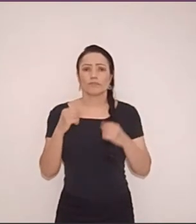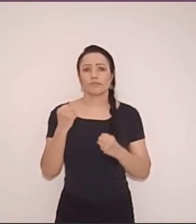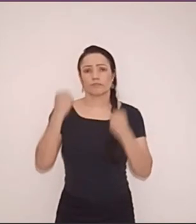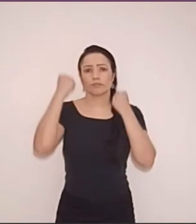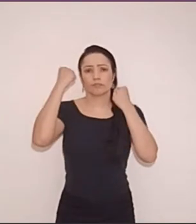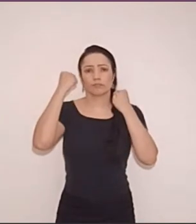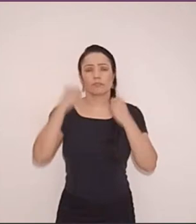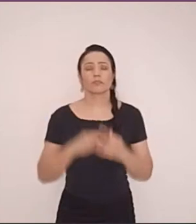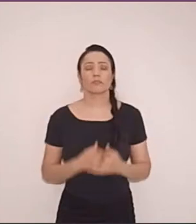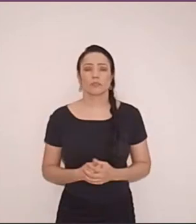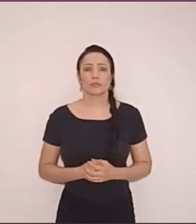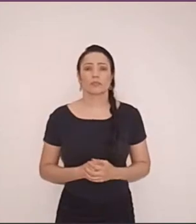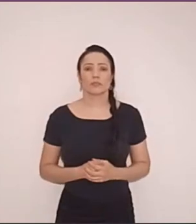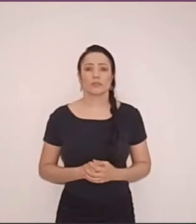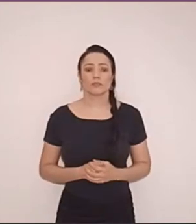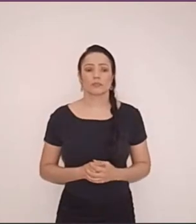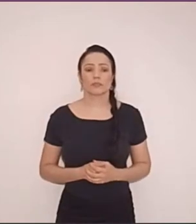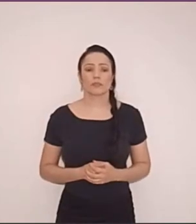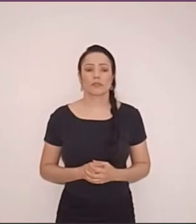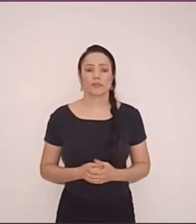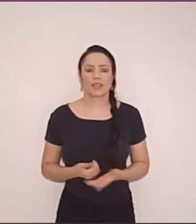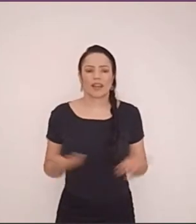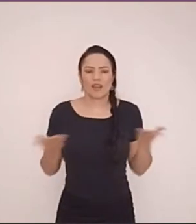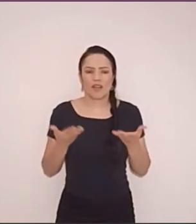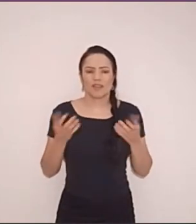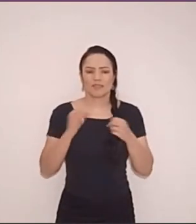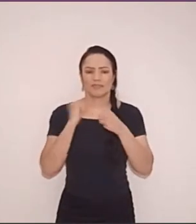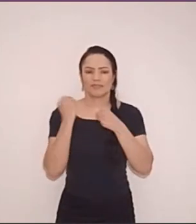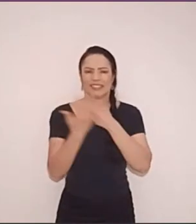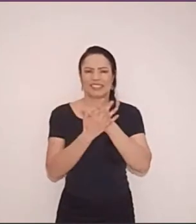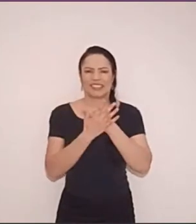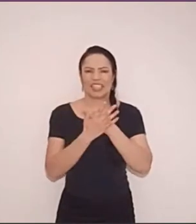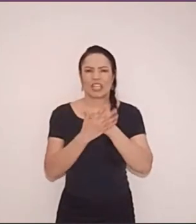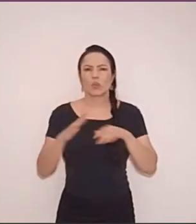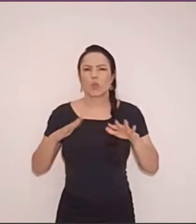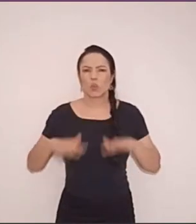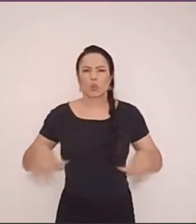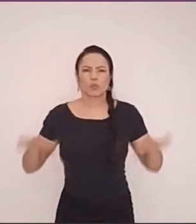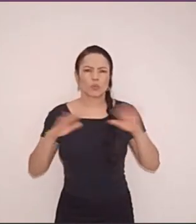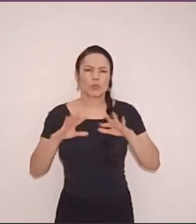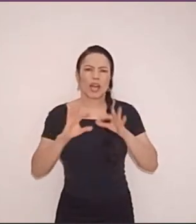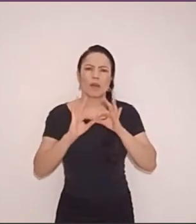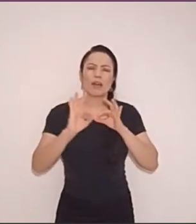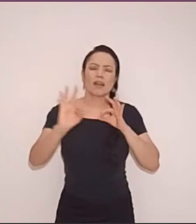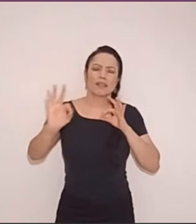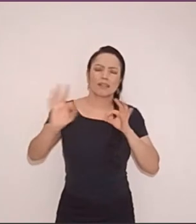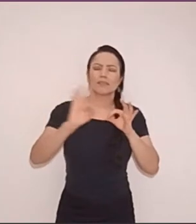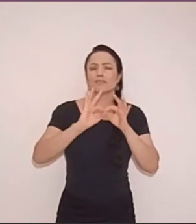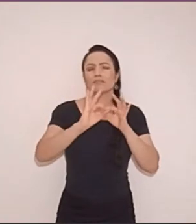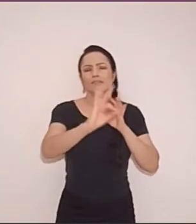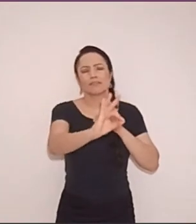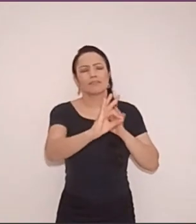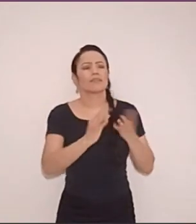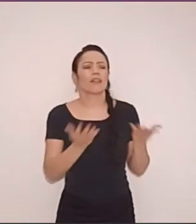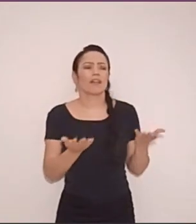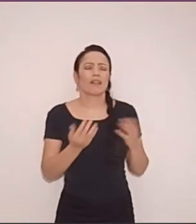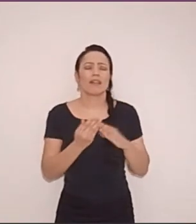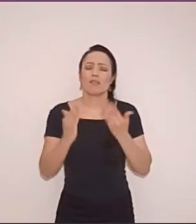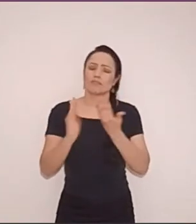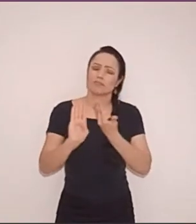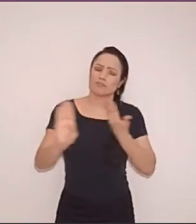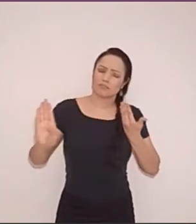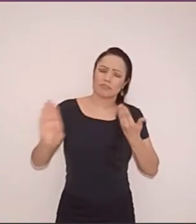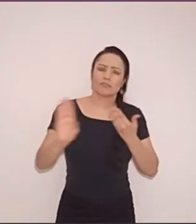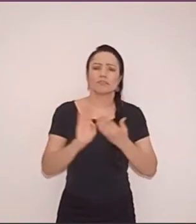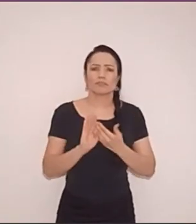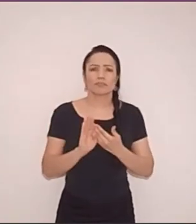sabe o tipo mais que nesse momento de pandemia todo mundo esteja longe as redes sociais a internet